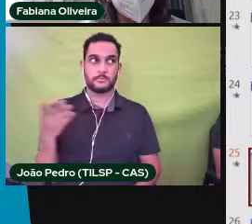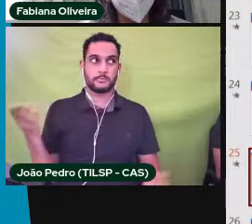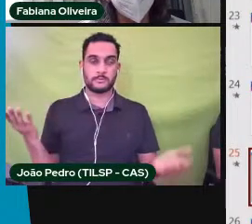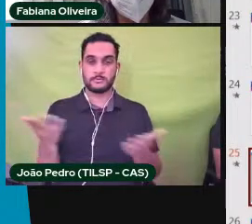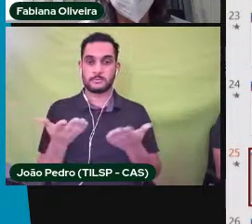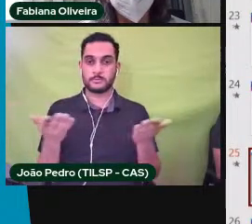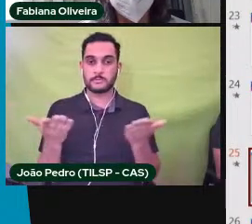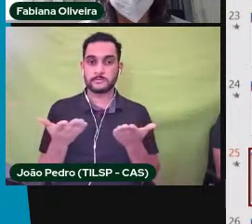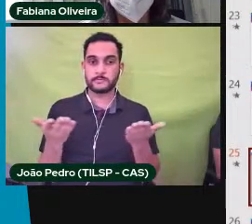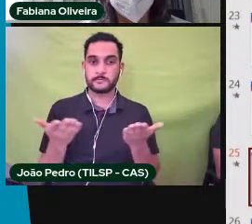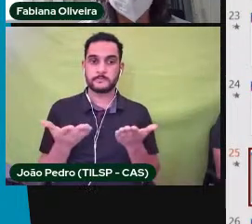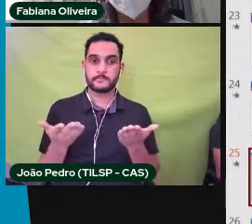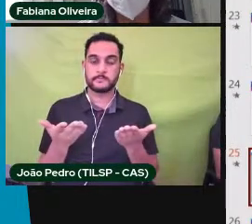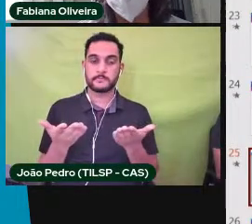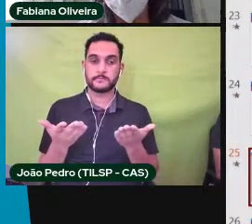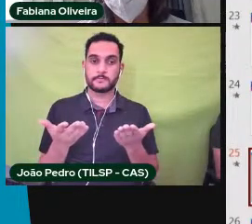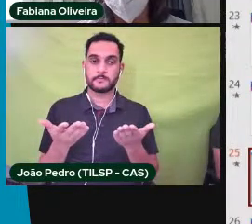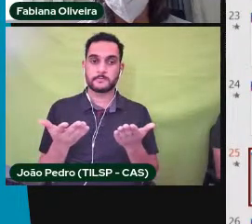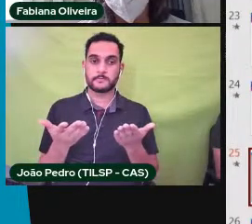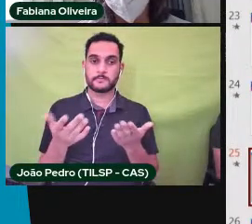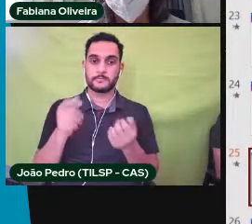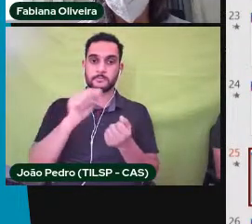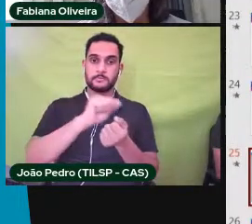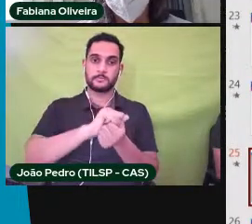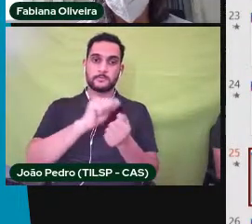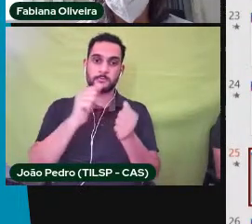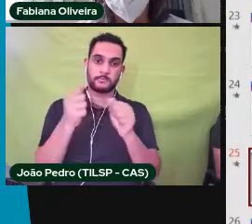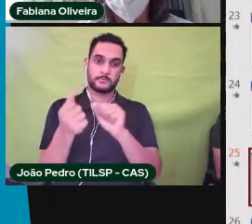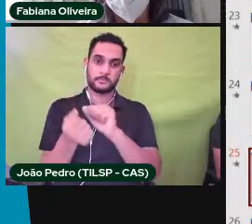adaptador, um adaptador,